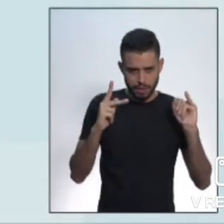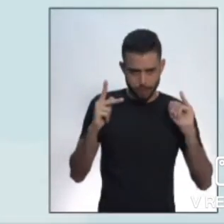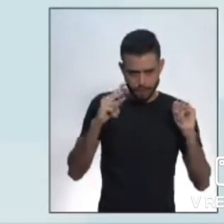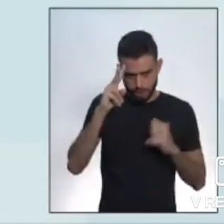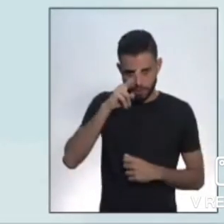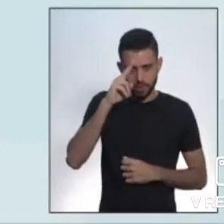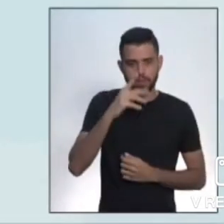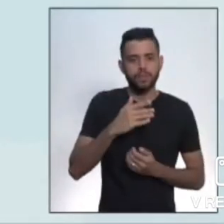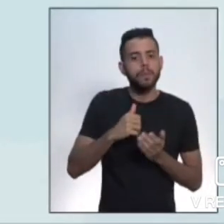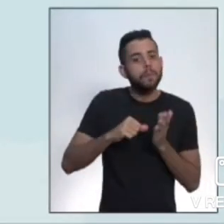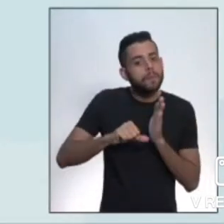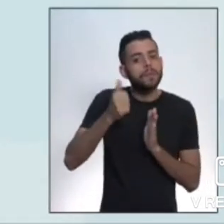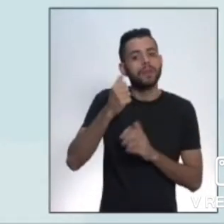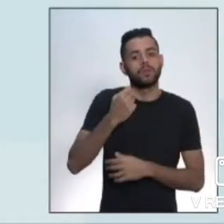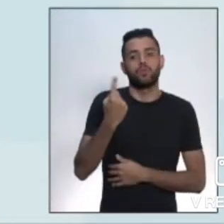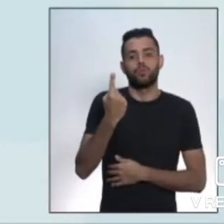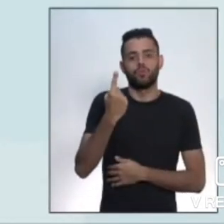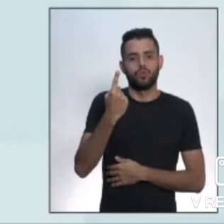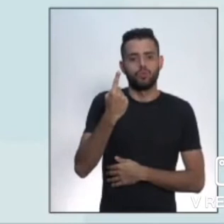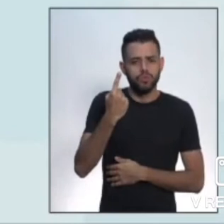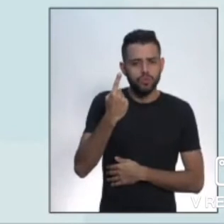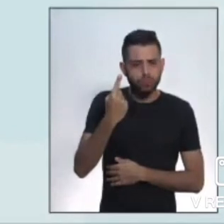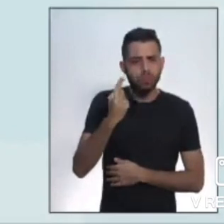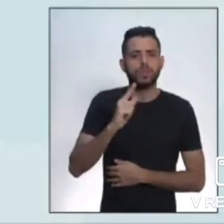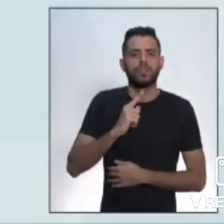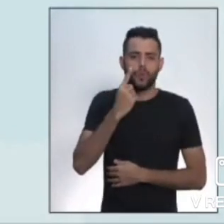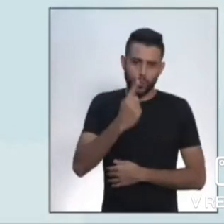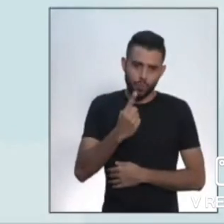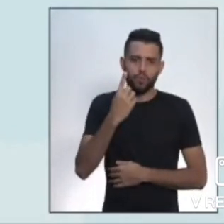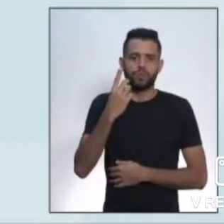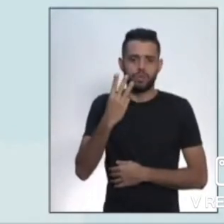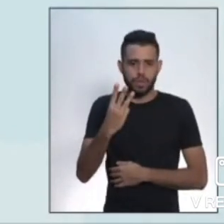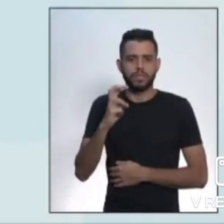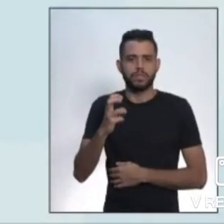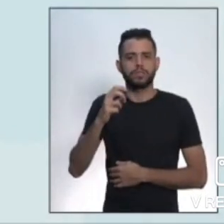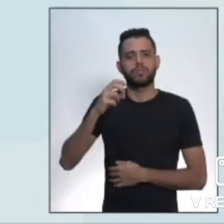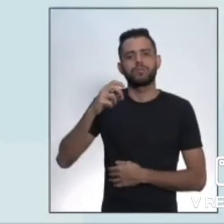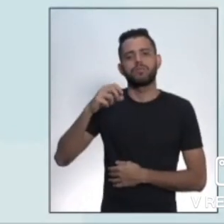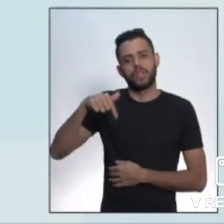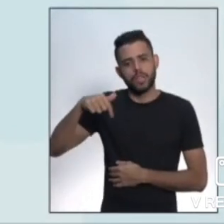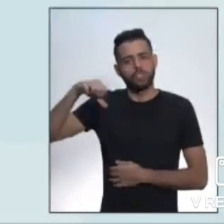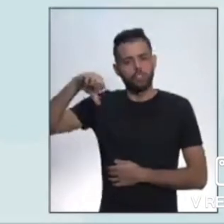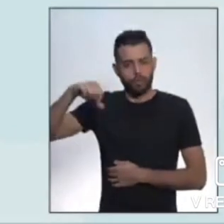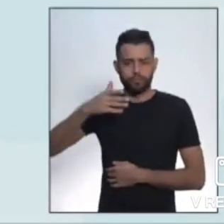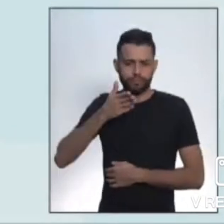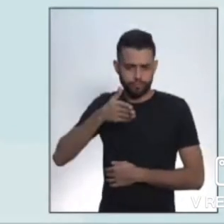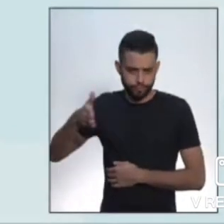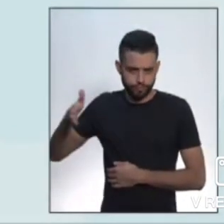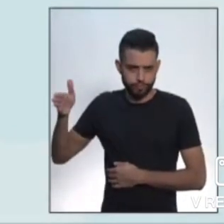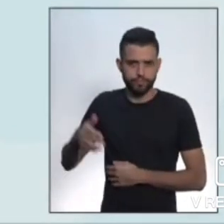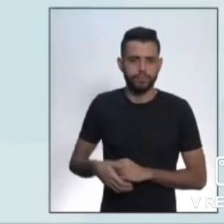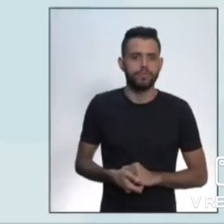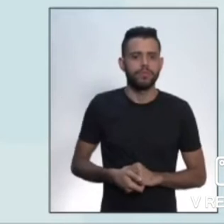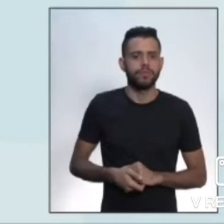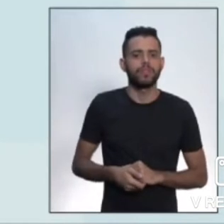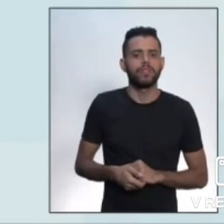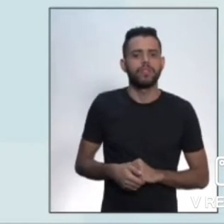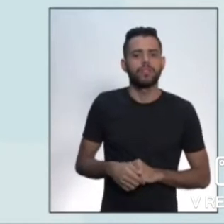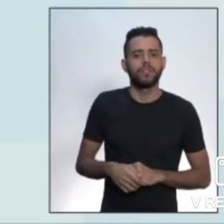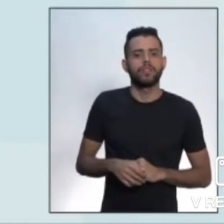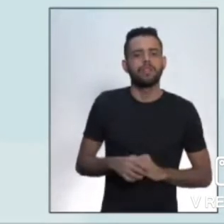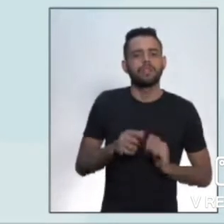começa pelo 1. Começa pelo 1. Então eu tenho 1, 3, 5, 9 e assim por diante. O décimo termo